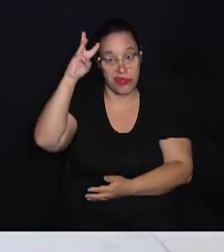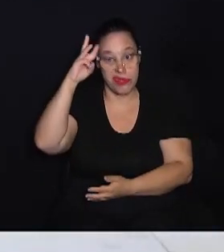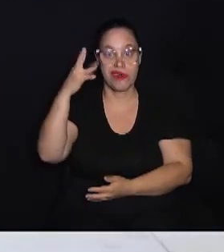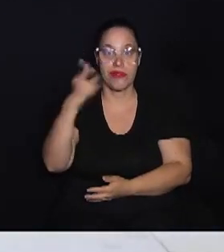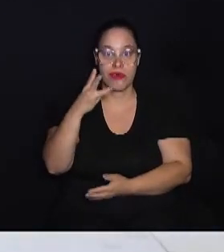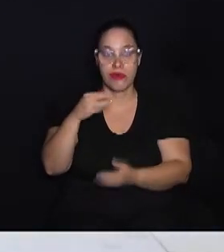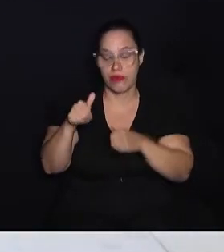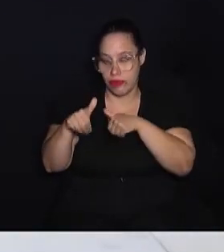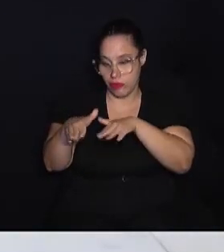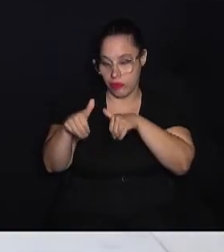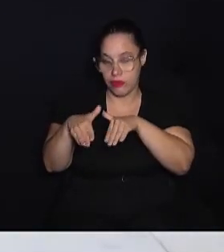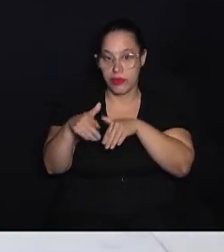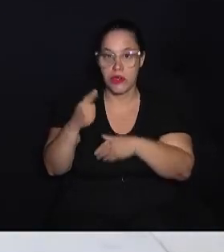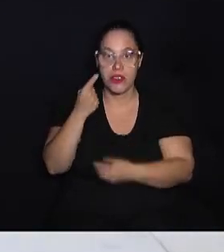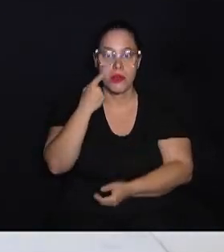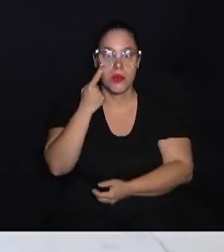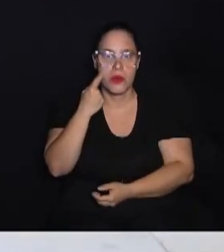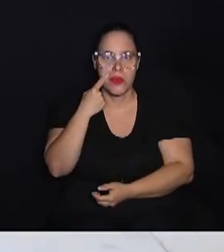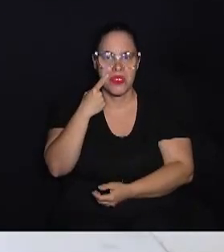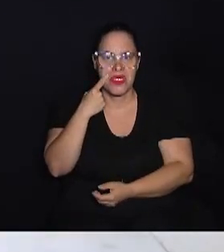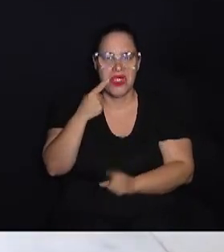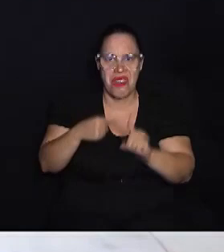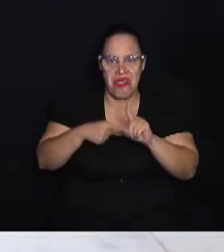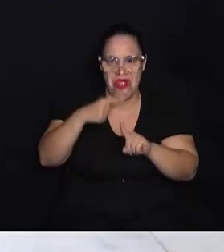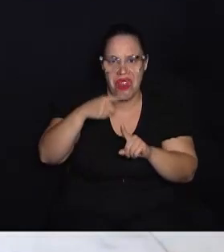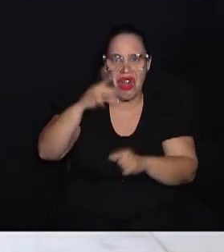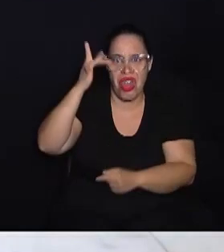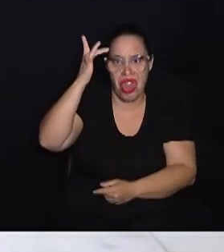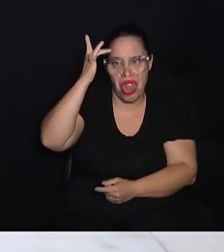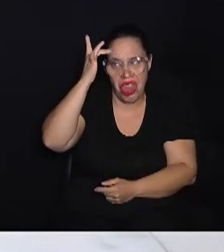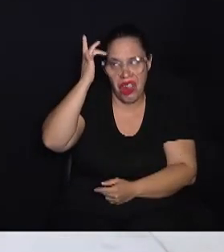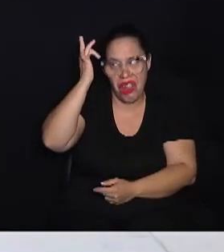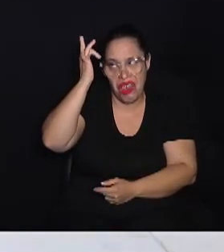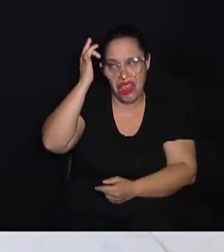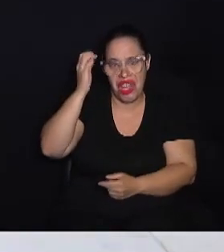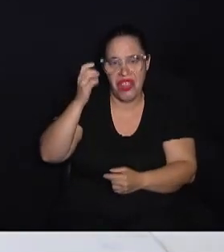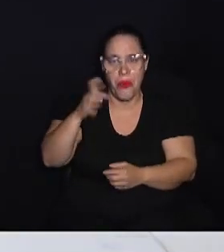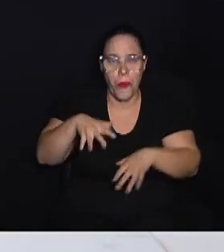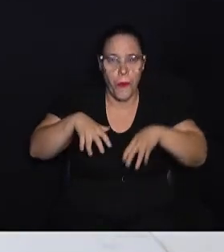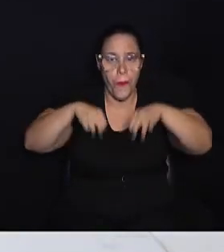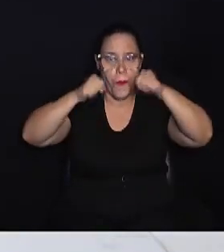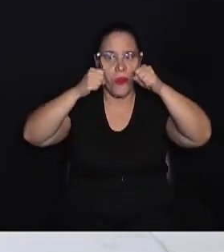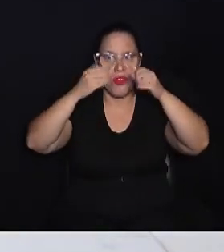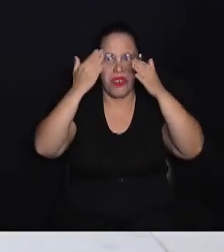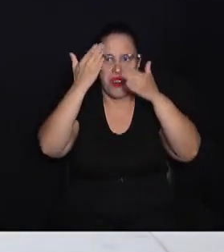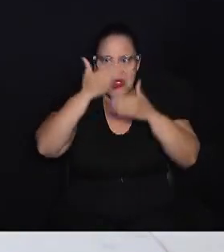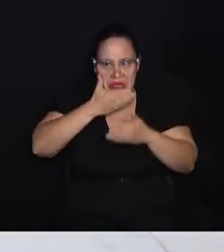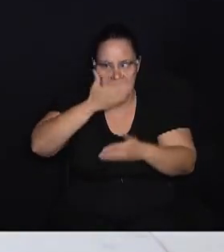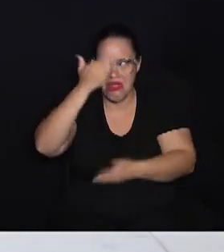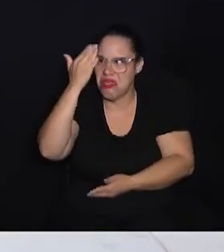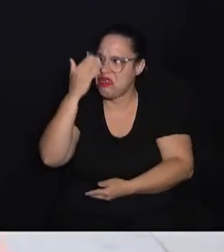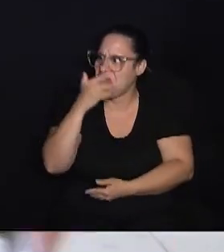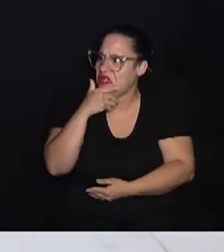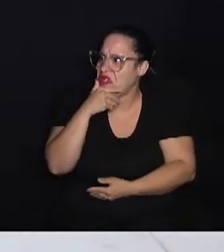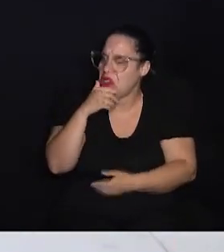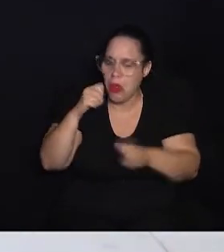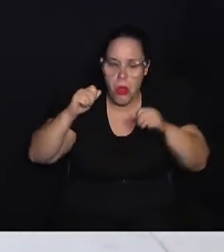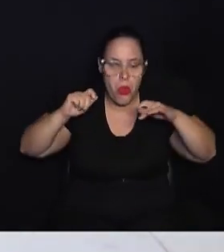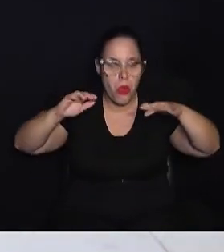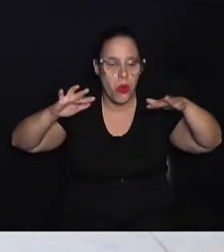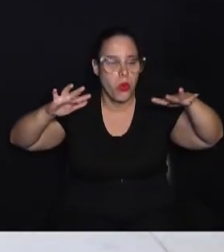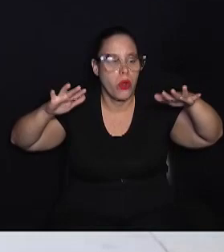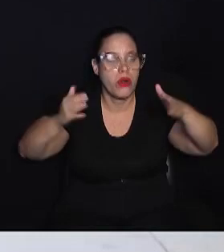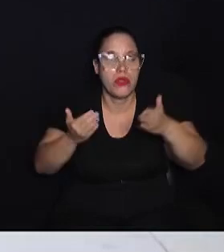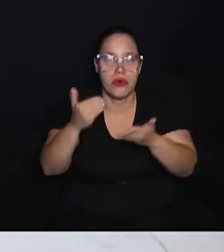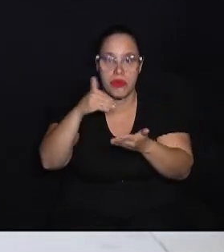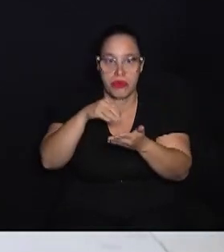3 de setembro. E olha, o tempo amanheceu seco, visibilidade reduzida e muita fumaça. Nós viemos